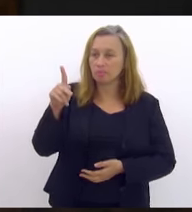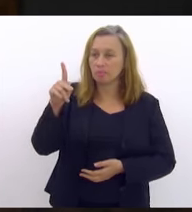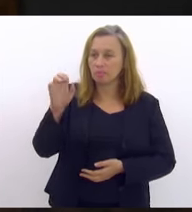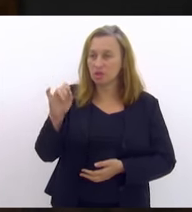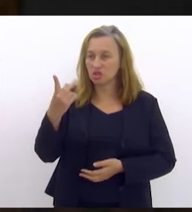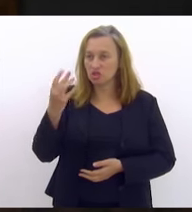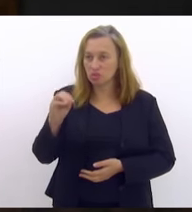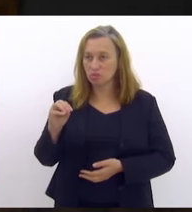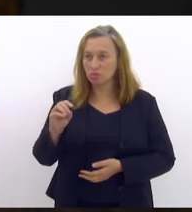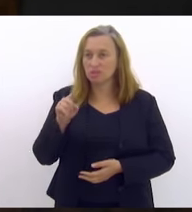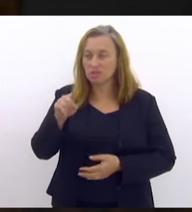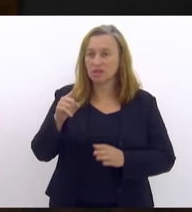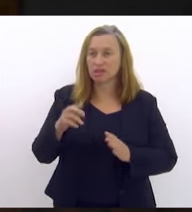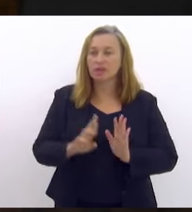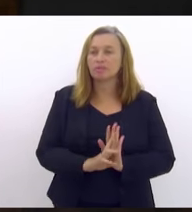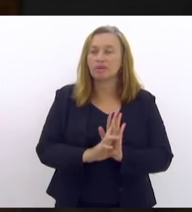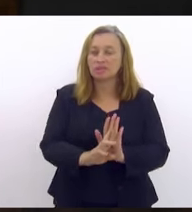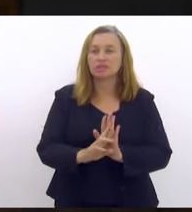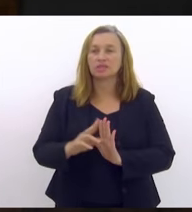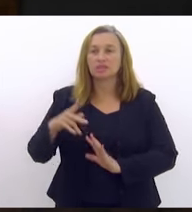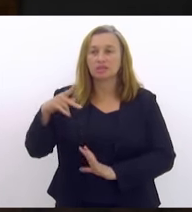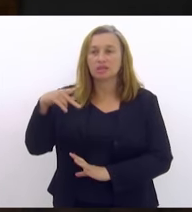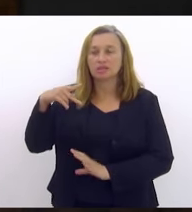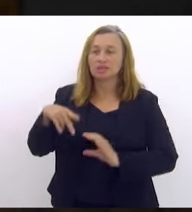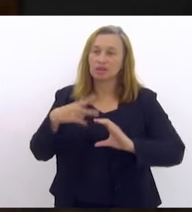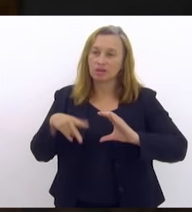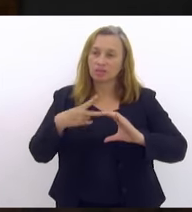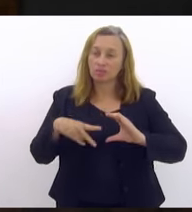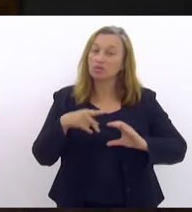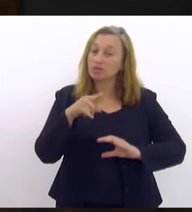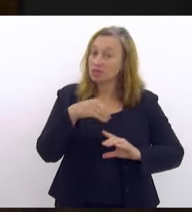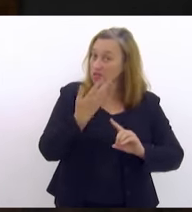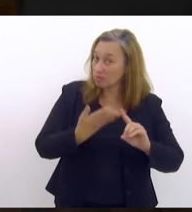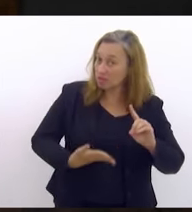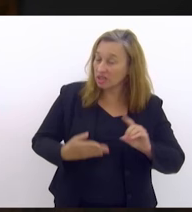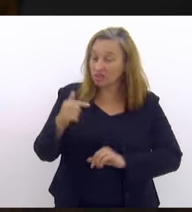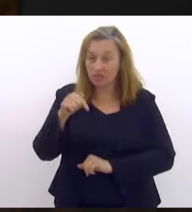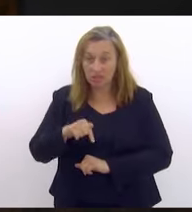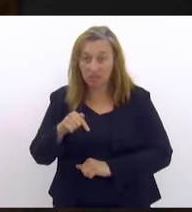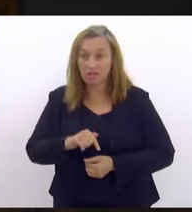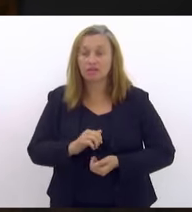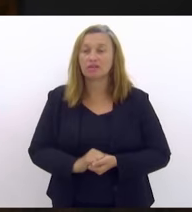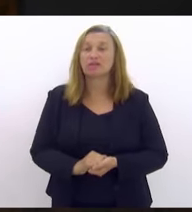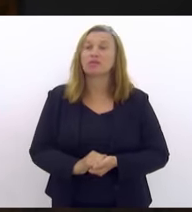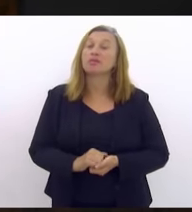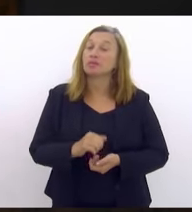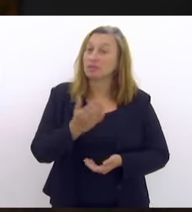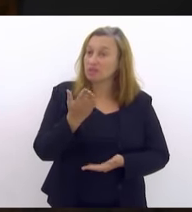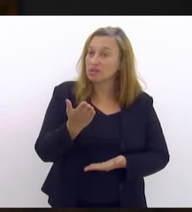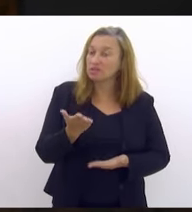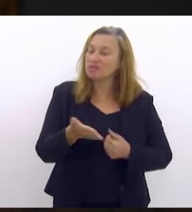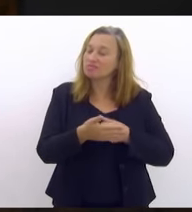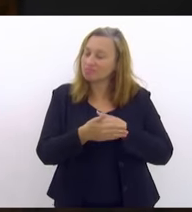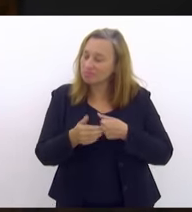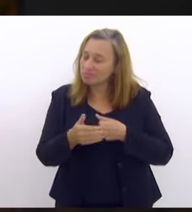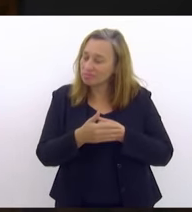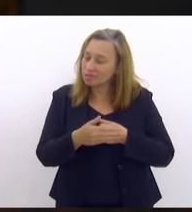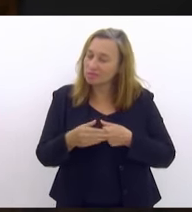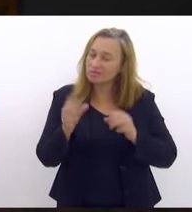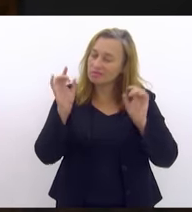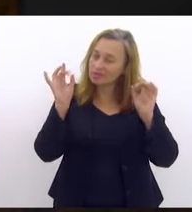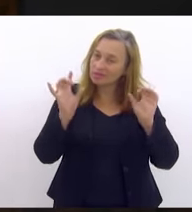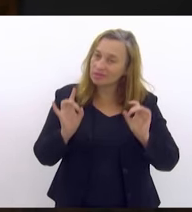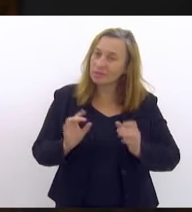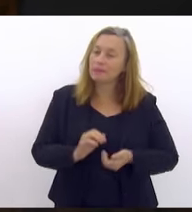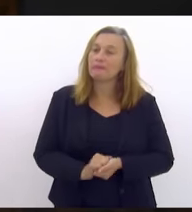na Câmara Municipal. Então, essa homenagem aqui para você é com muito carinho, muito